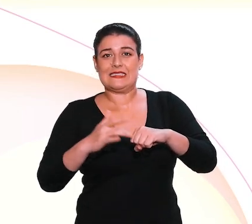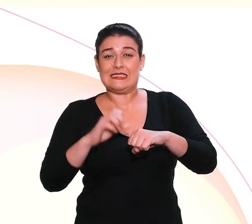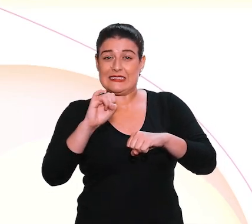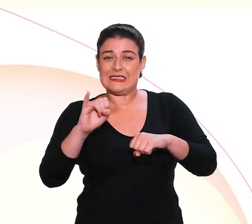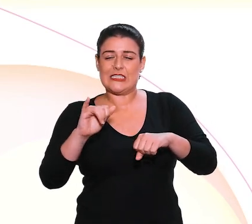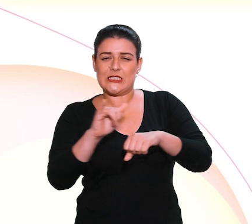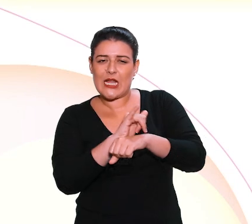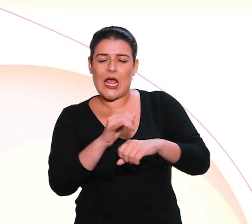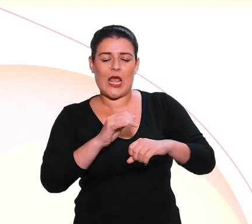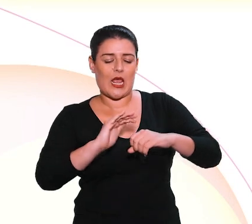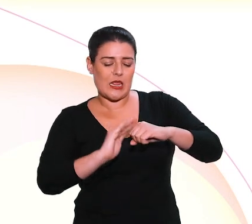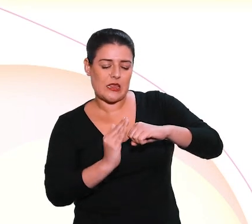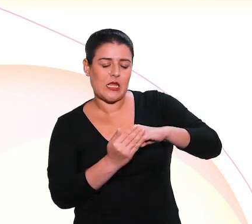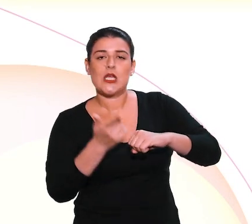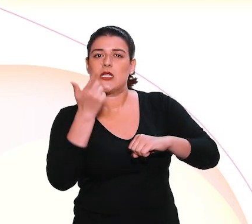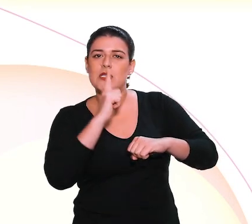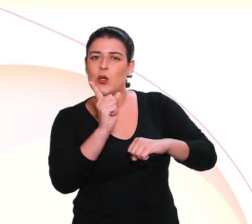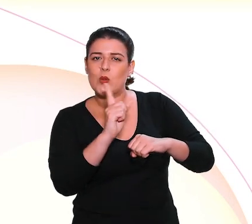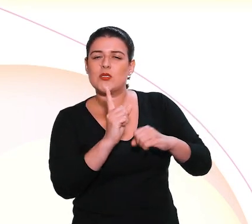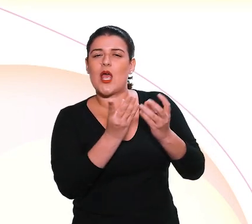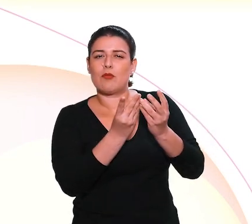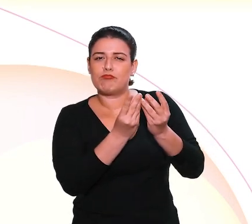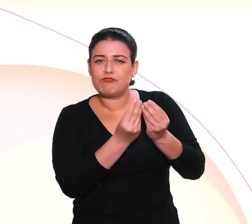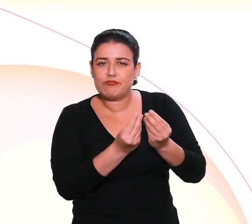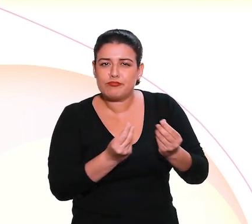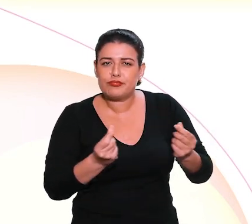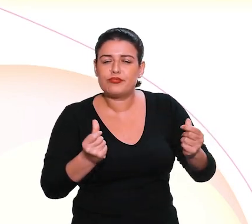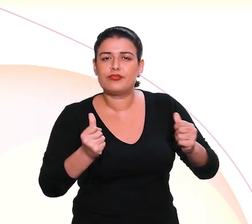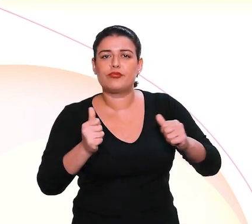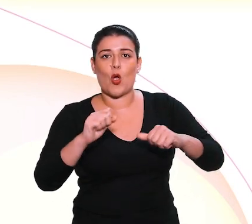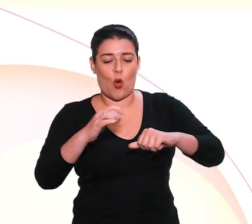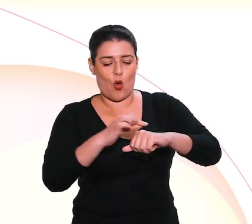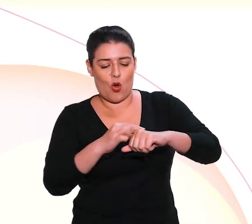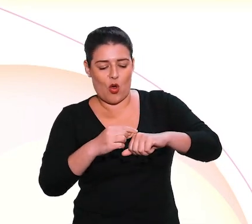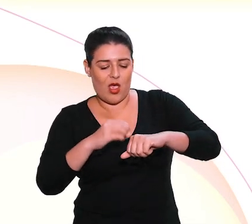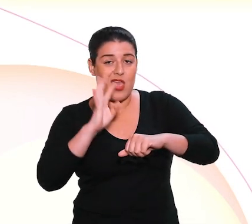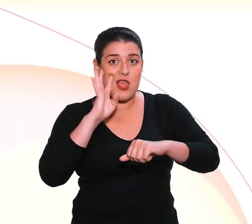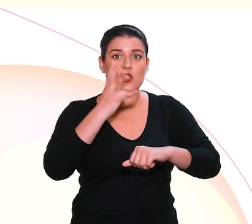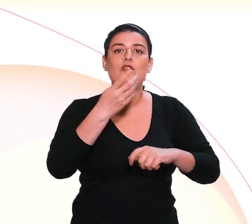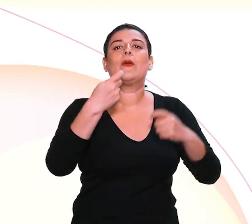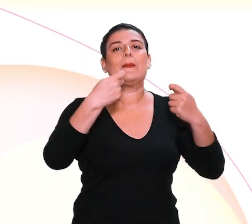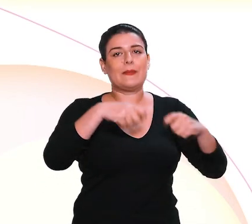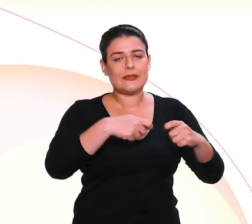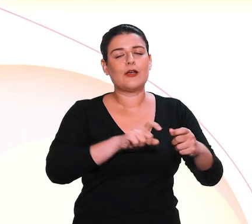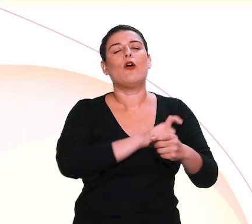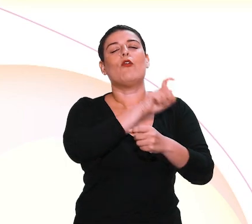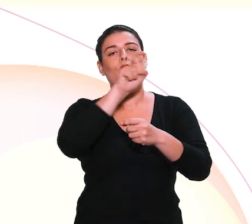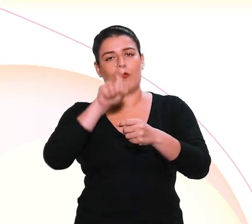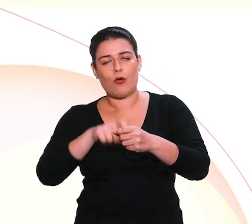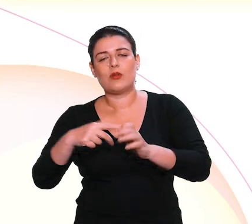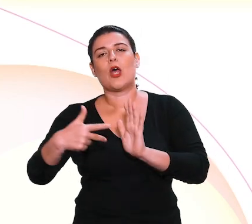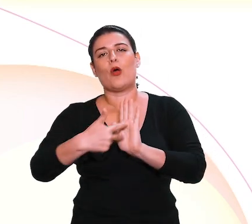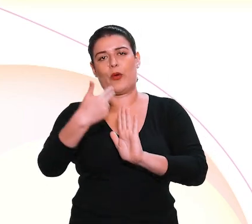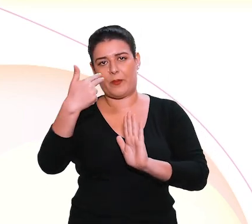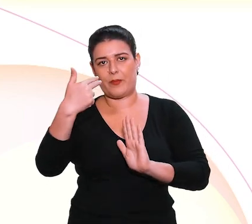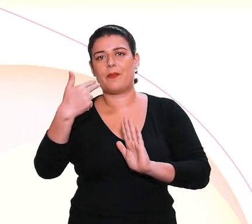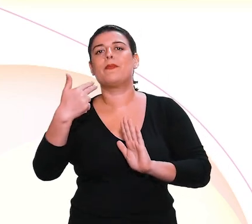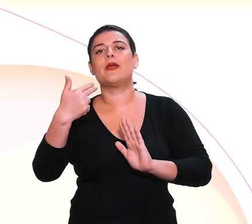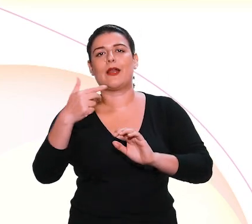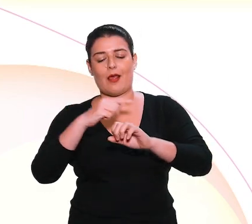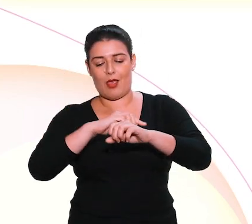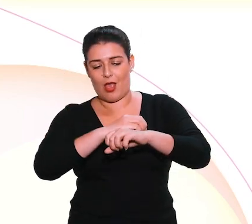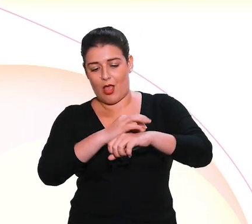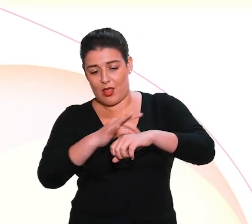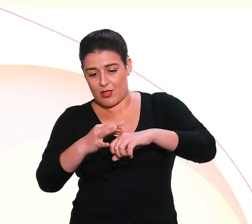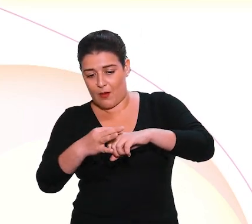técnicas de sensibilização não são suficientes para resolver o caso, é necessário fazer uma nova cirurgia para